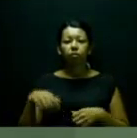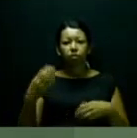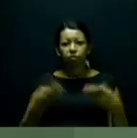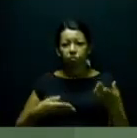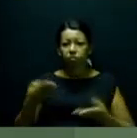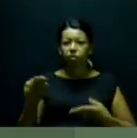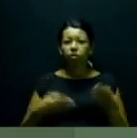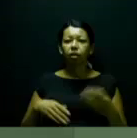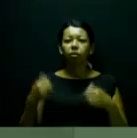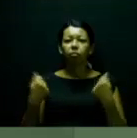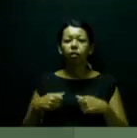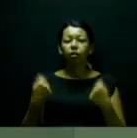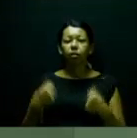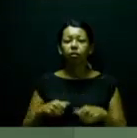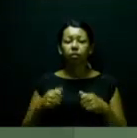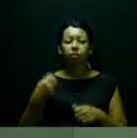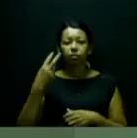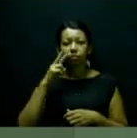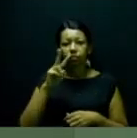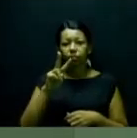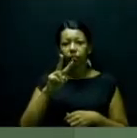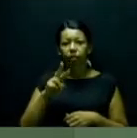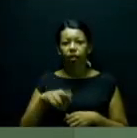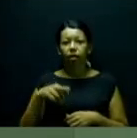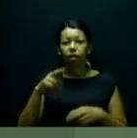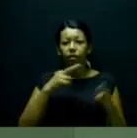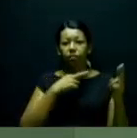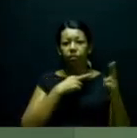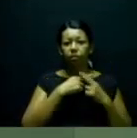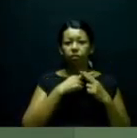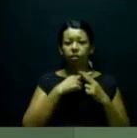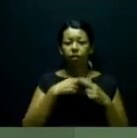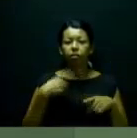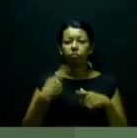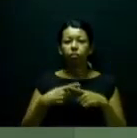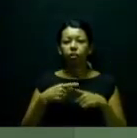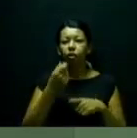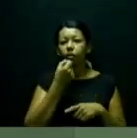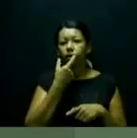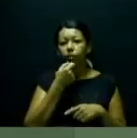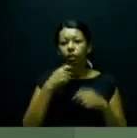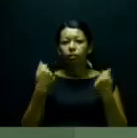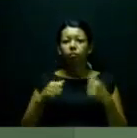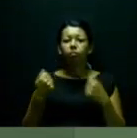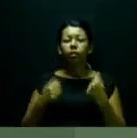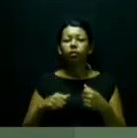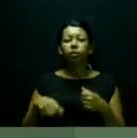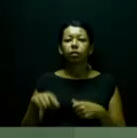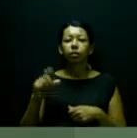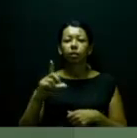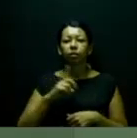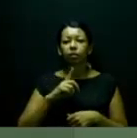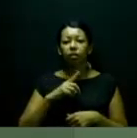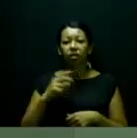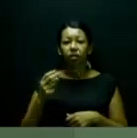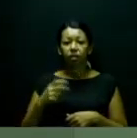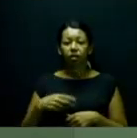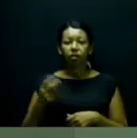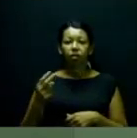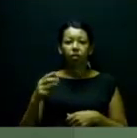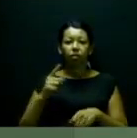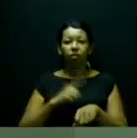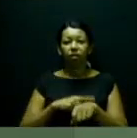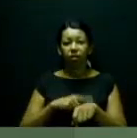funcionários, precisa acompanhar e responsabilizar-se, porque aquele medicamento tem que estar na validade, tem que